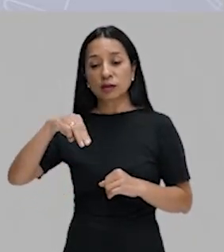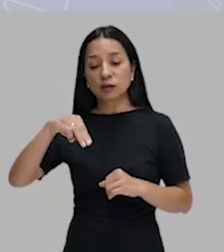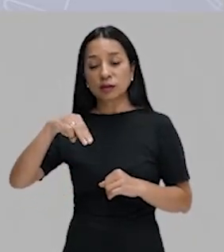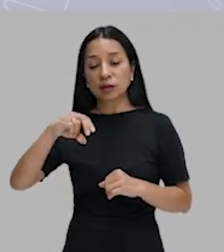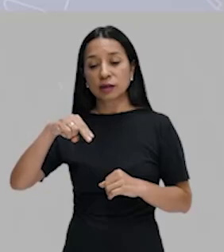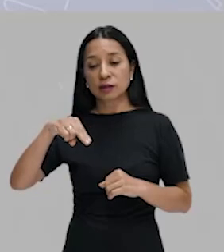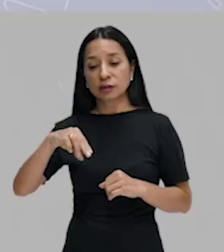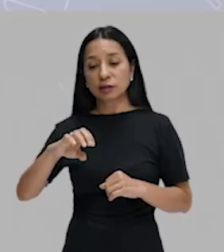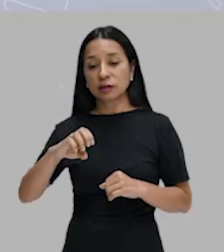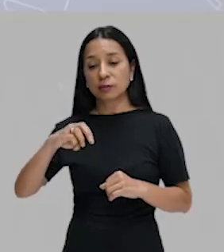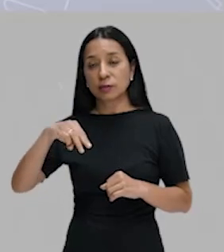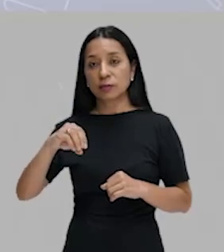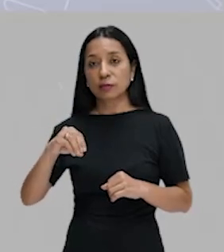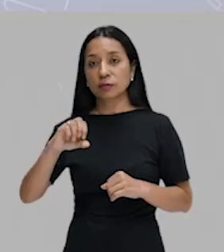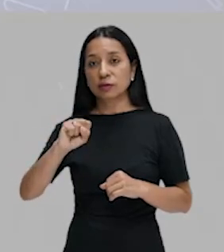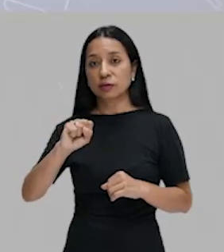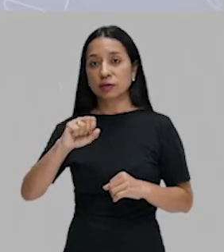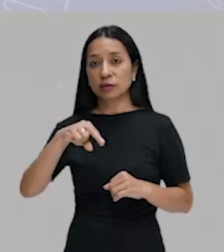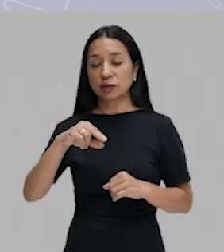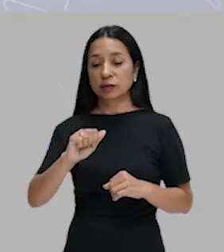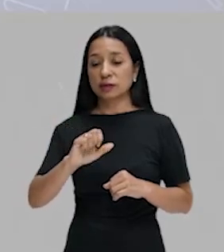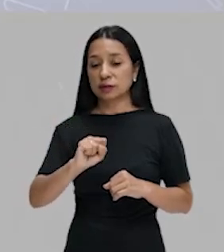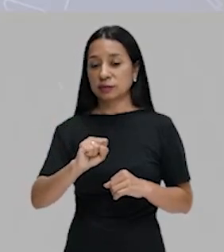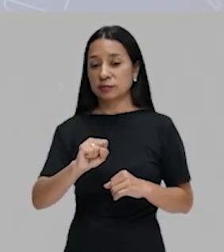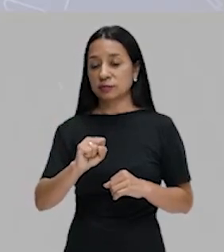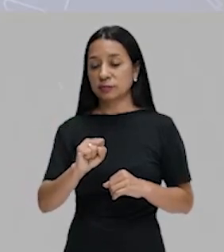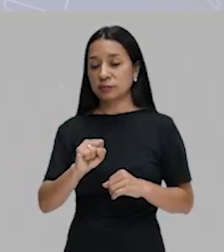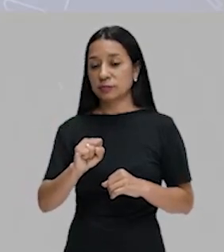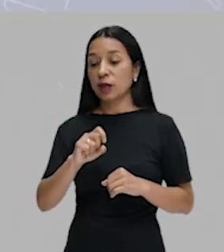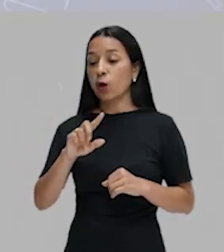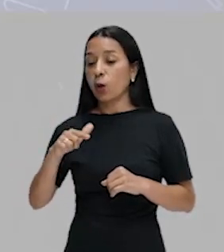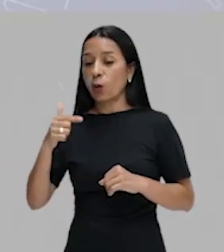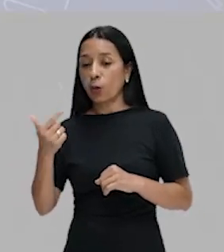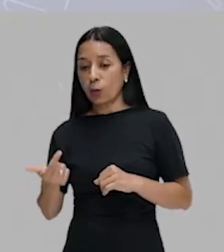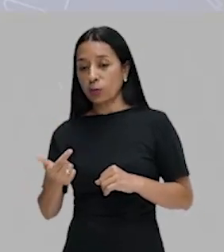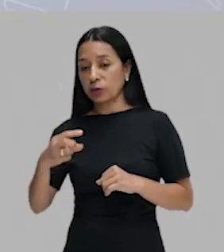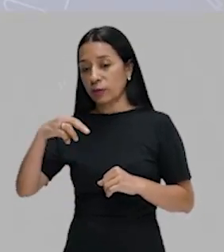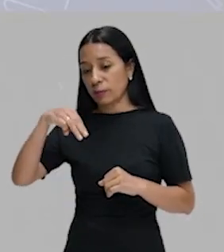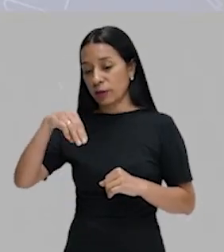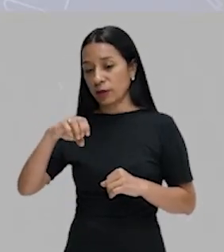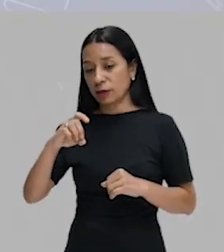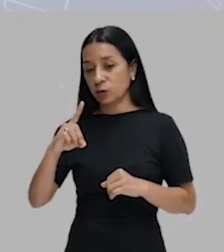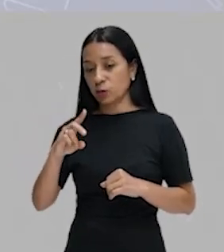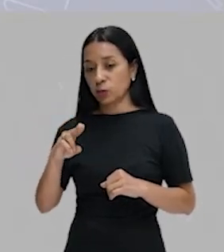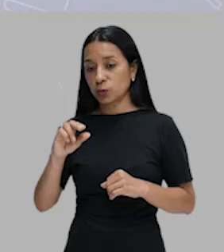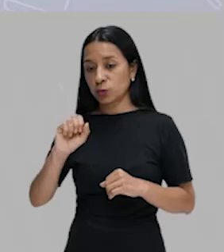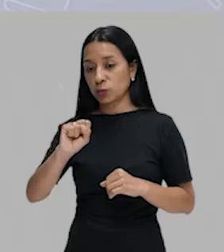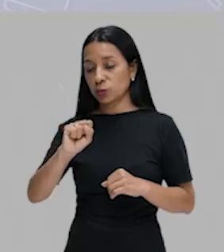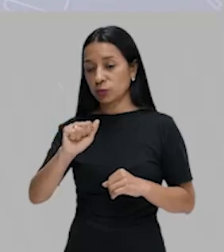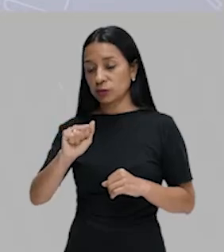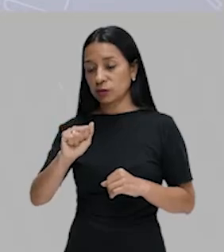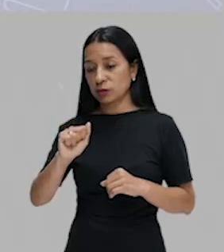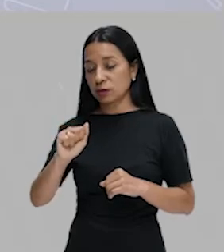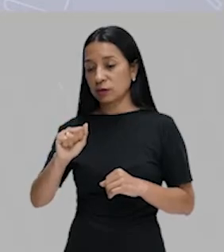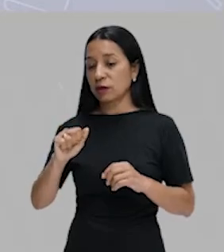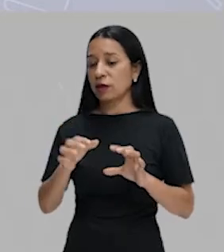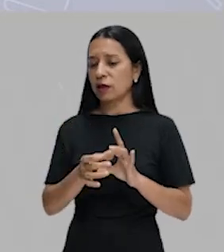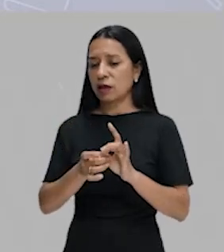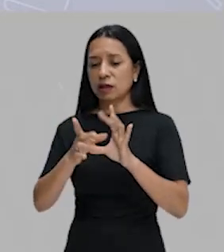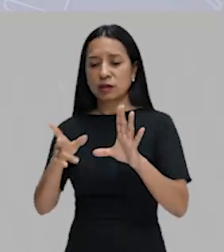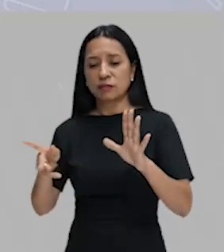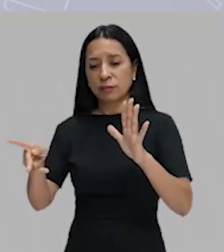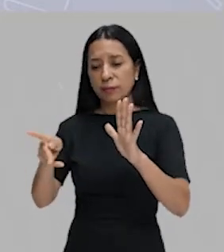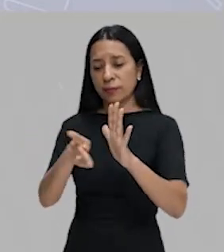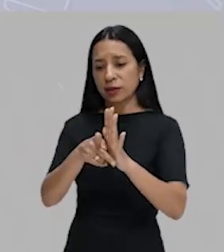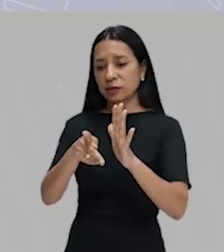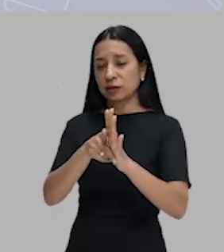forma medusoide, ela é livre natante, ou seja, ela pertence ao